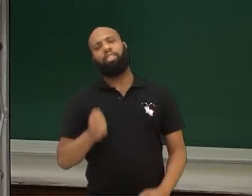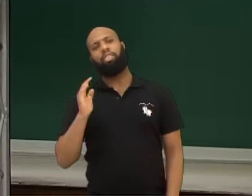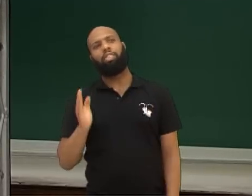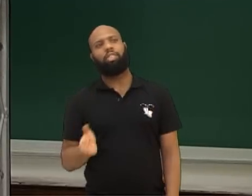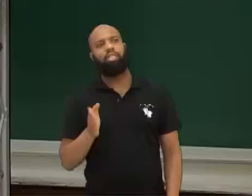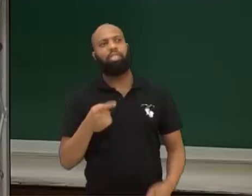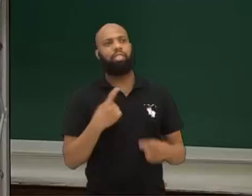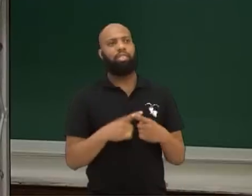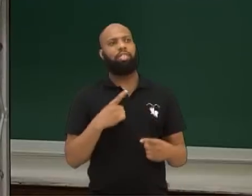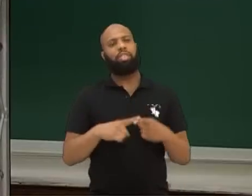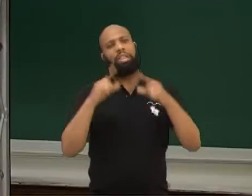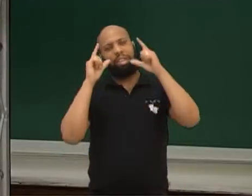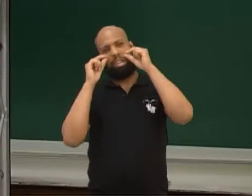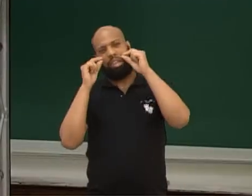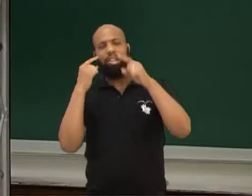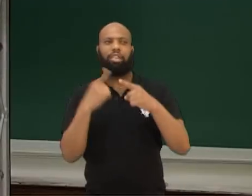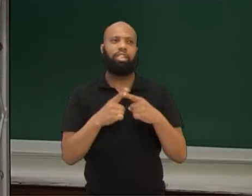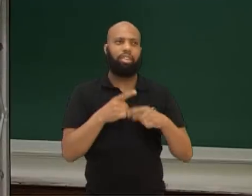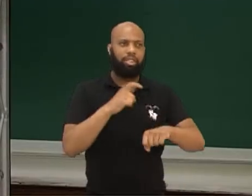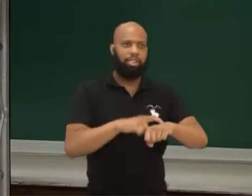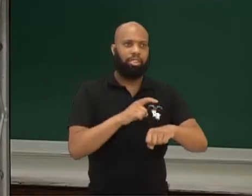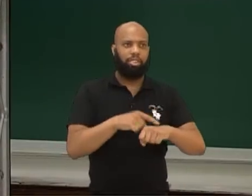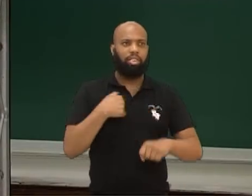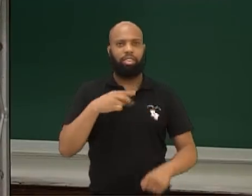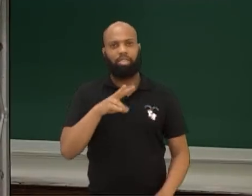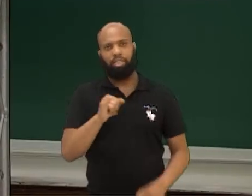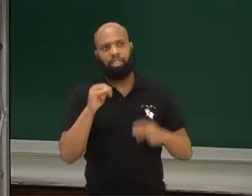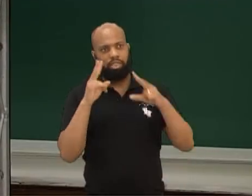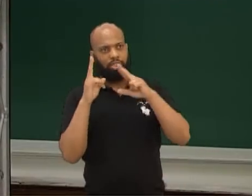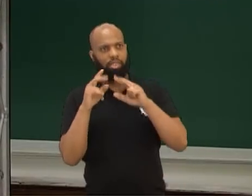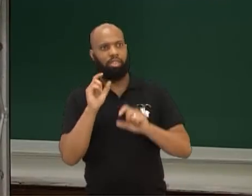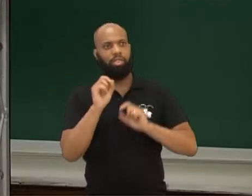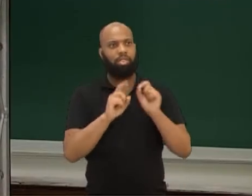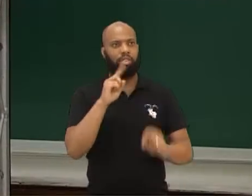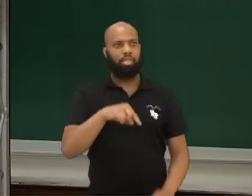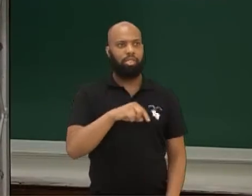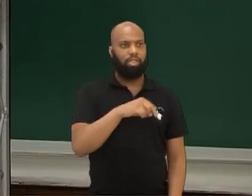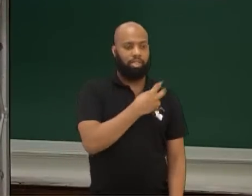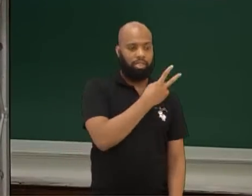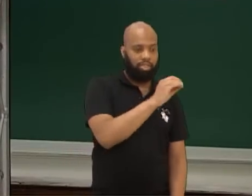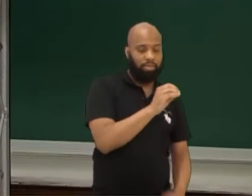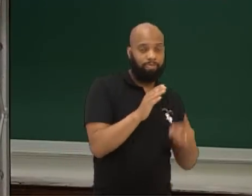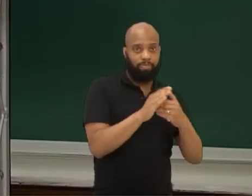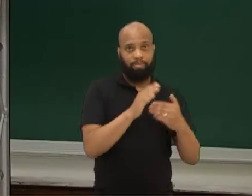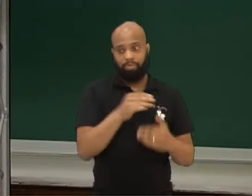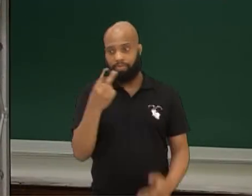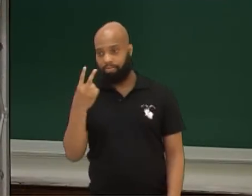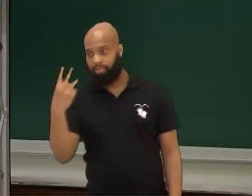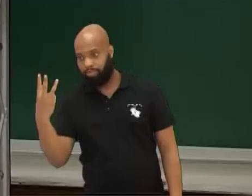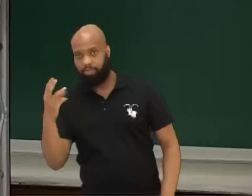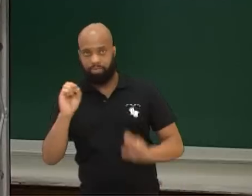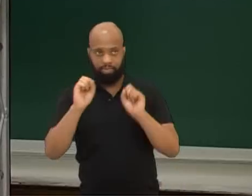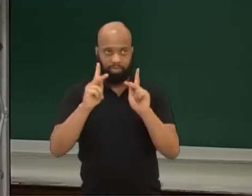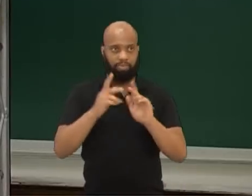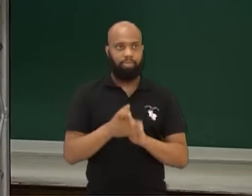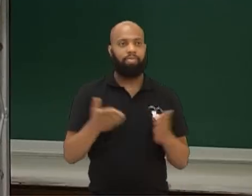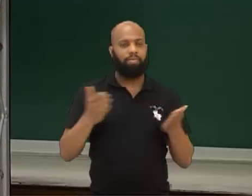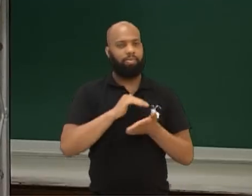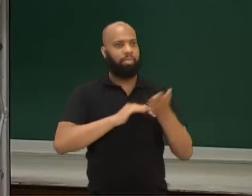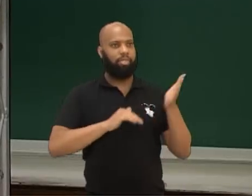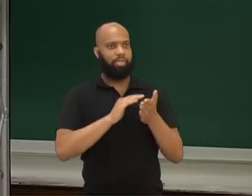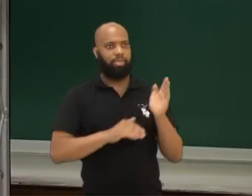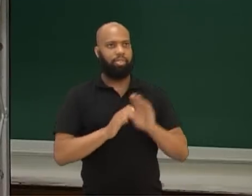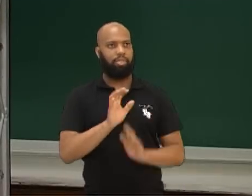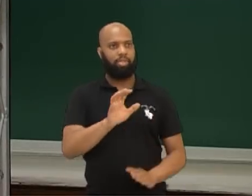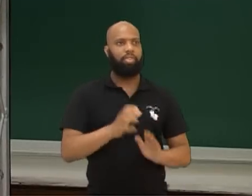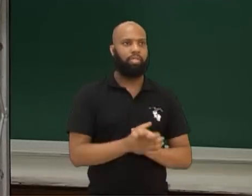professora está pensando em dormir, porque é o horário que eu vou dormir, tá? Aqui é das 20 às 23, tá bom? Tá? Então, desconsidere